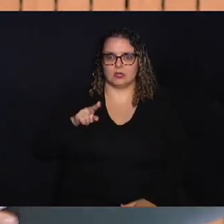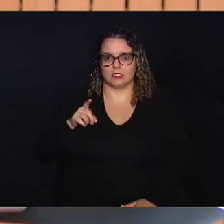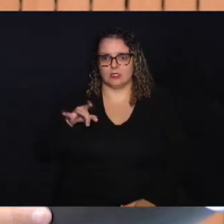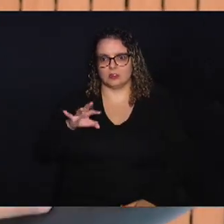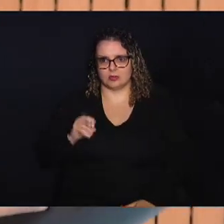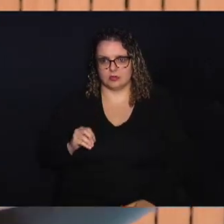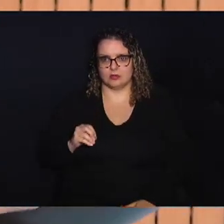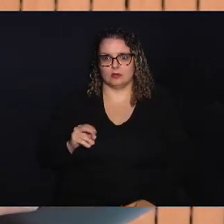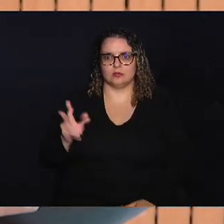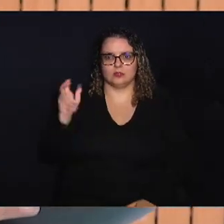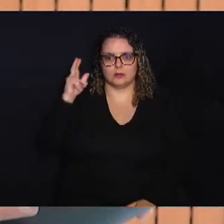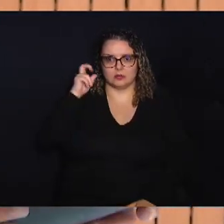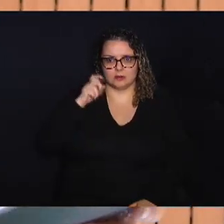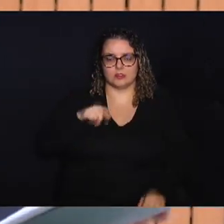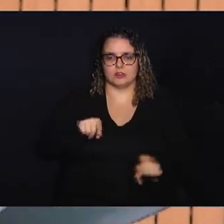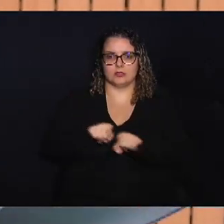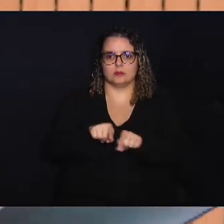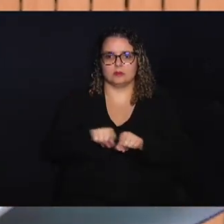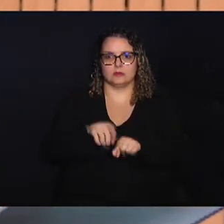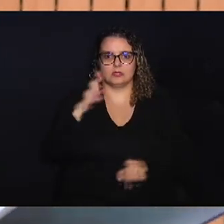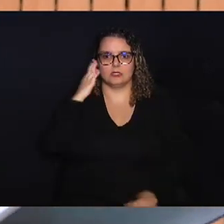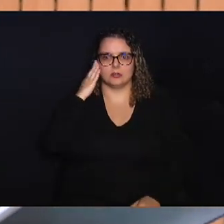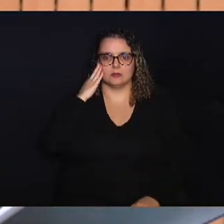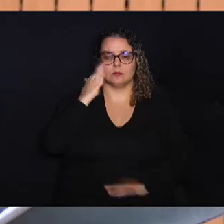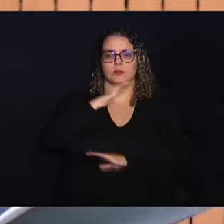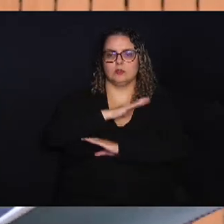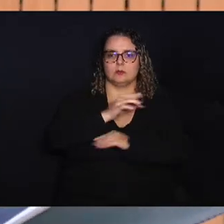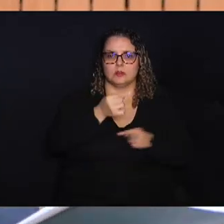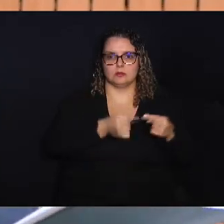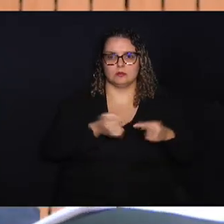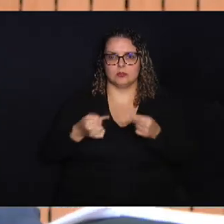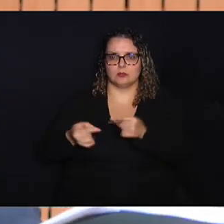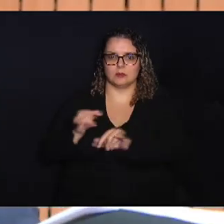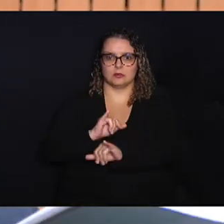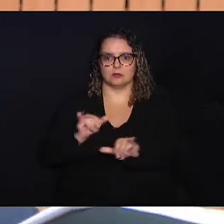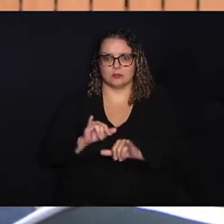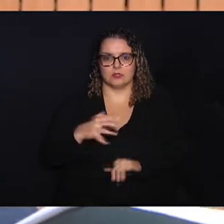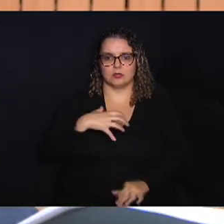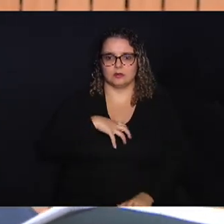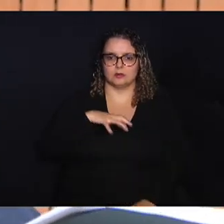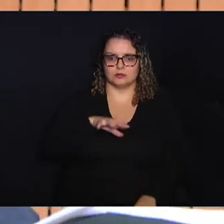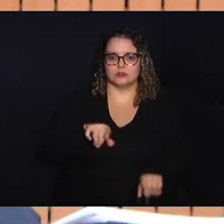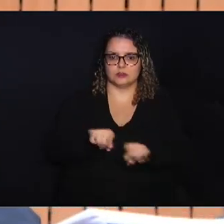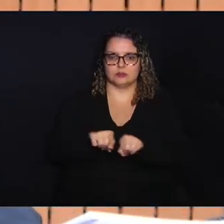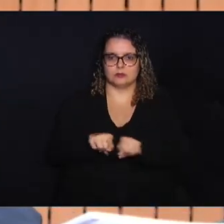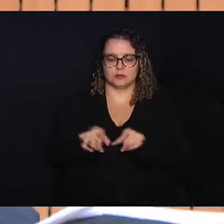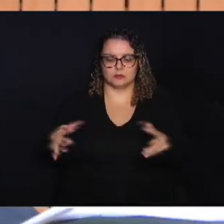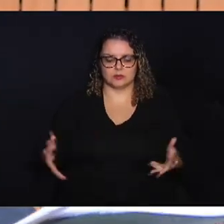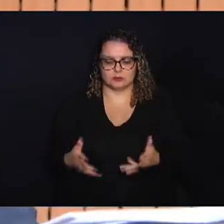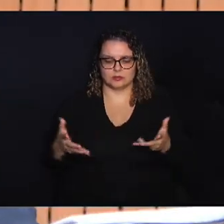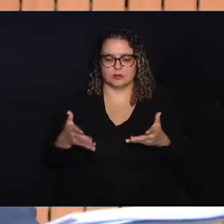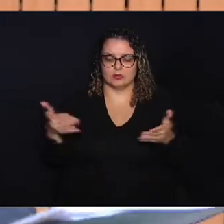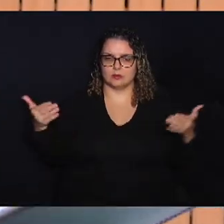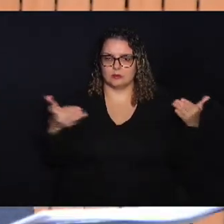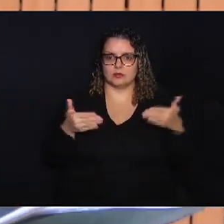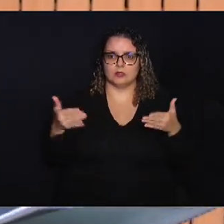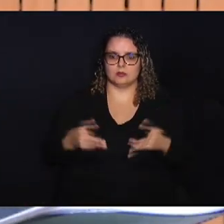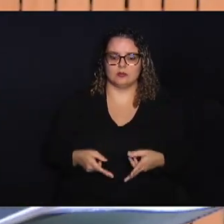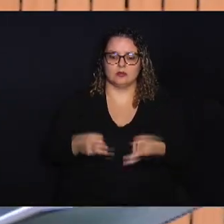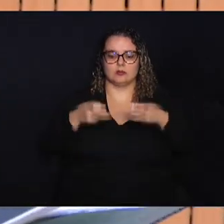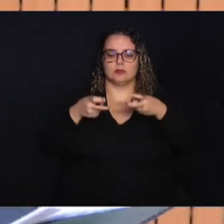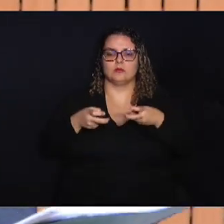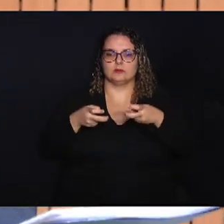também saber o que a Câmara está debatendo, divulgando. É uma forma também de estimular a participação, o